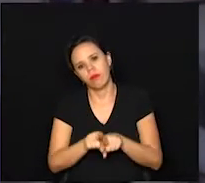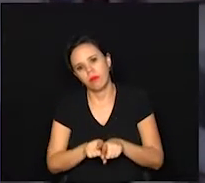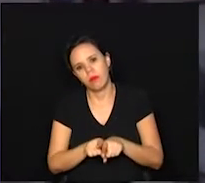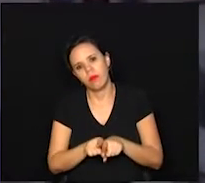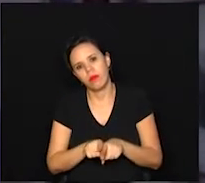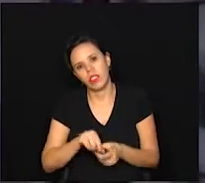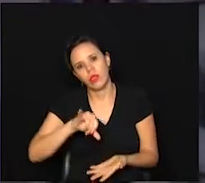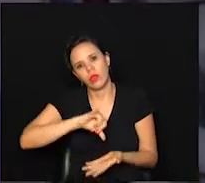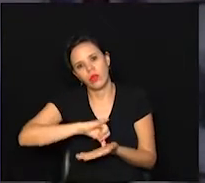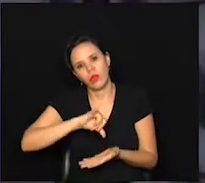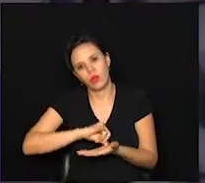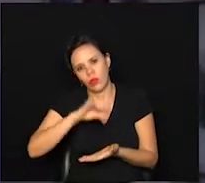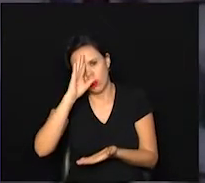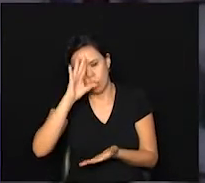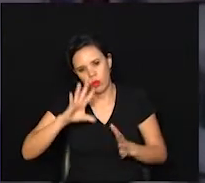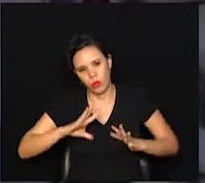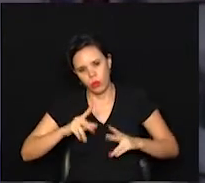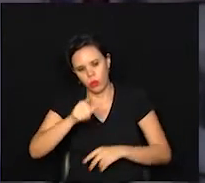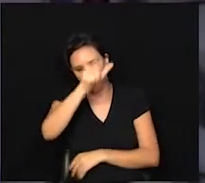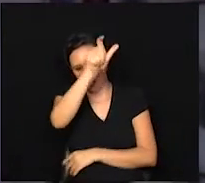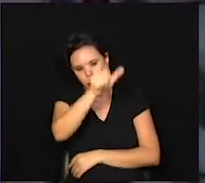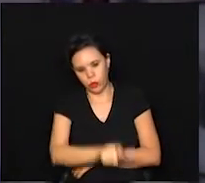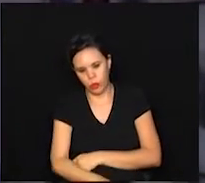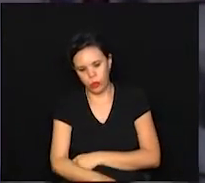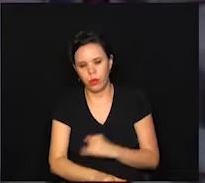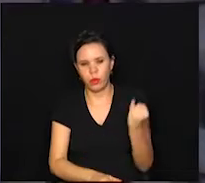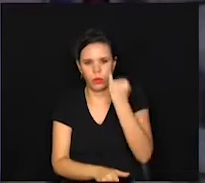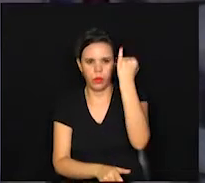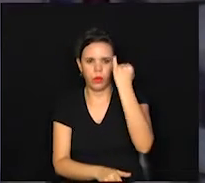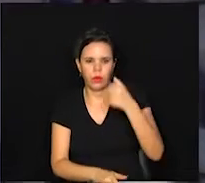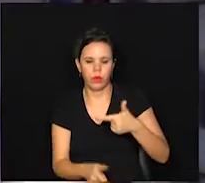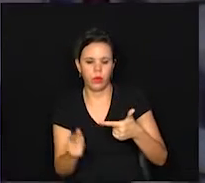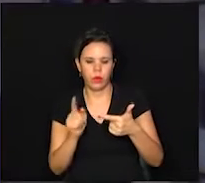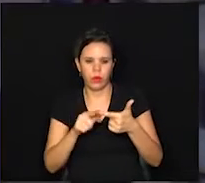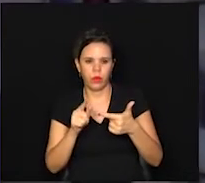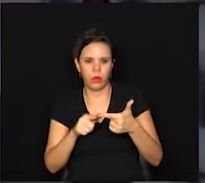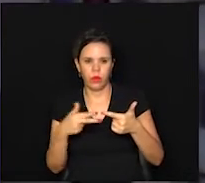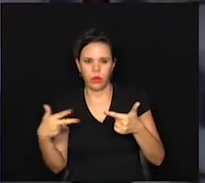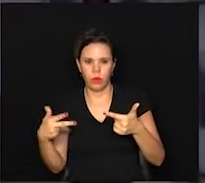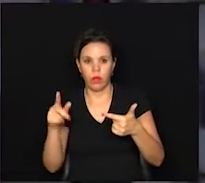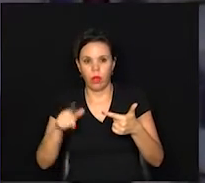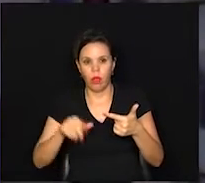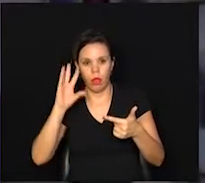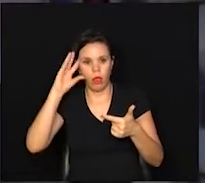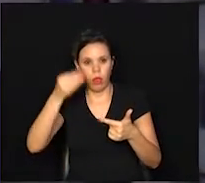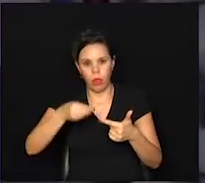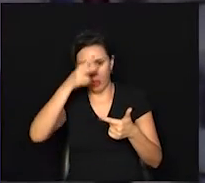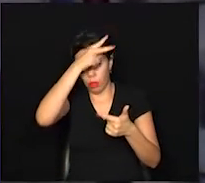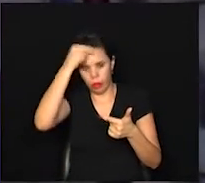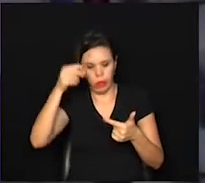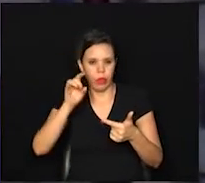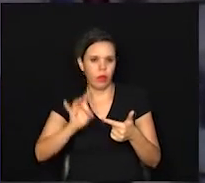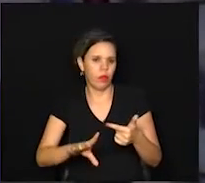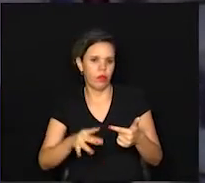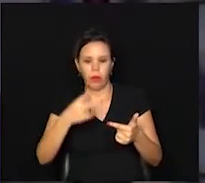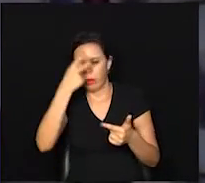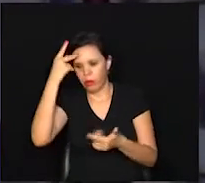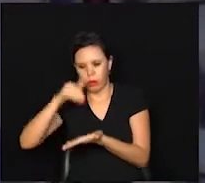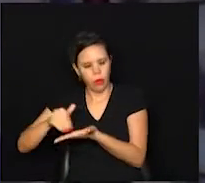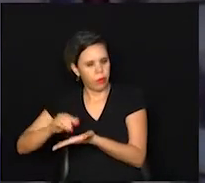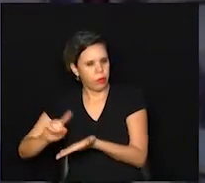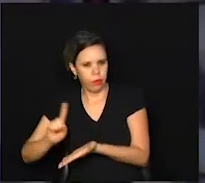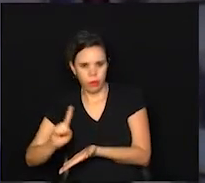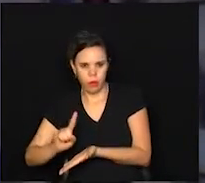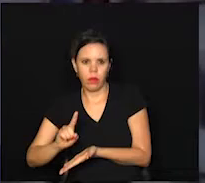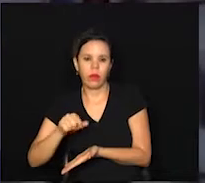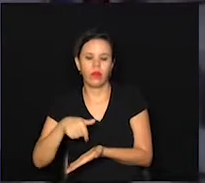de tudo tem que estar a pessoa. A segunda coisa, e isso tem que ser um entendimento do prefeito, não pode ser um entendimento de um secretário.